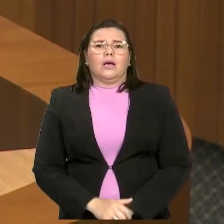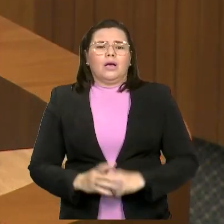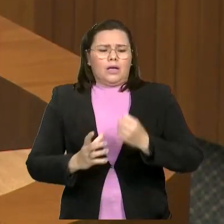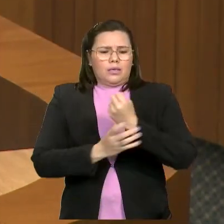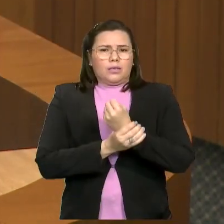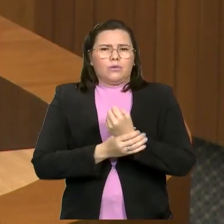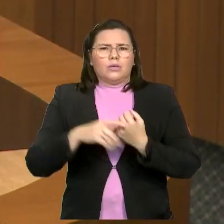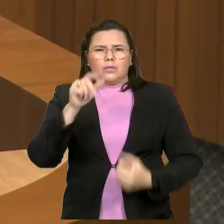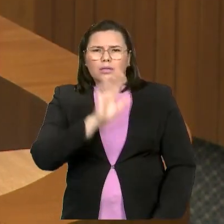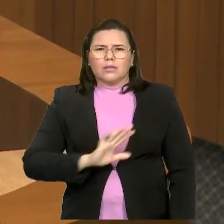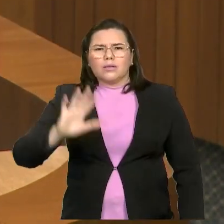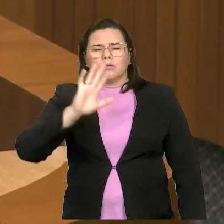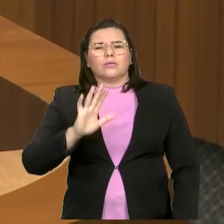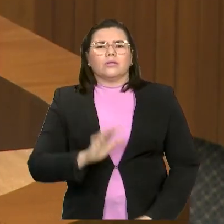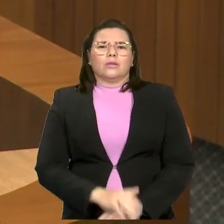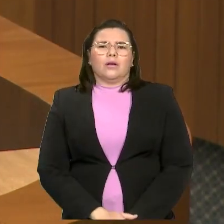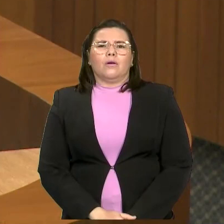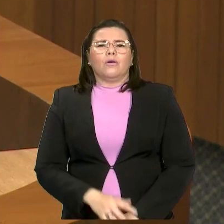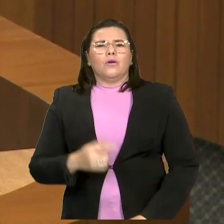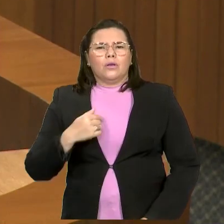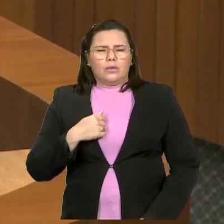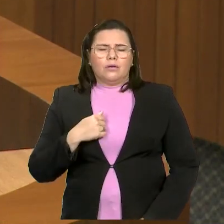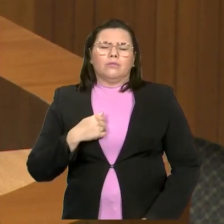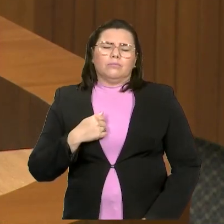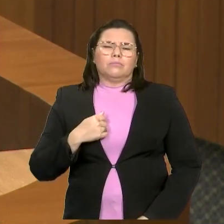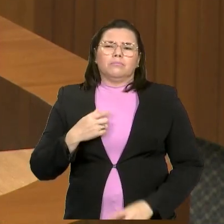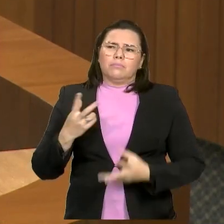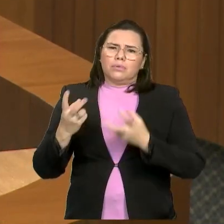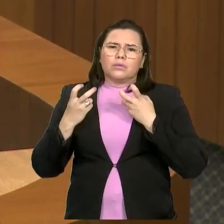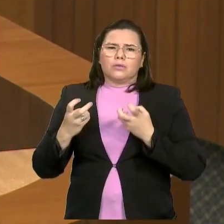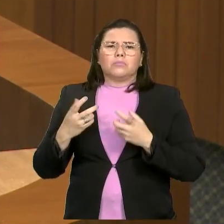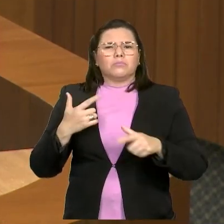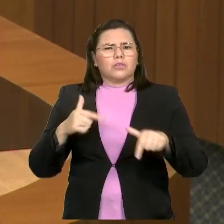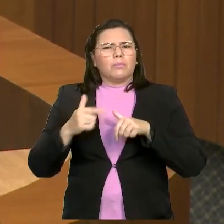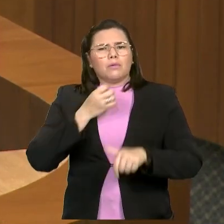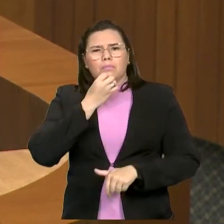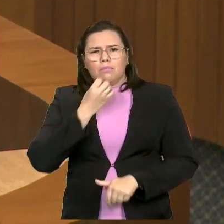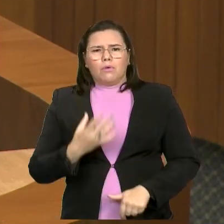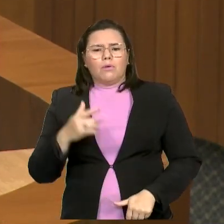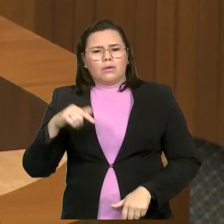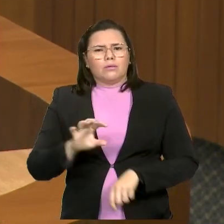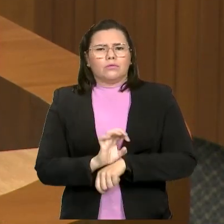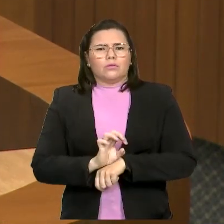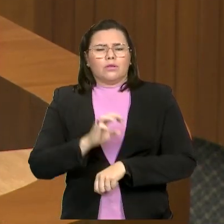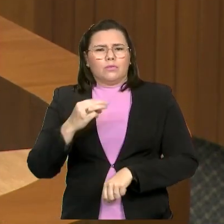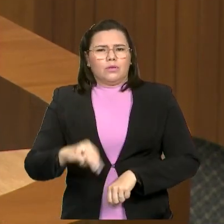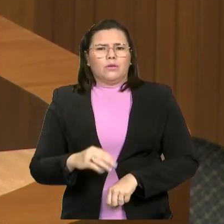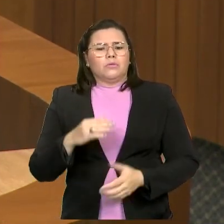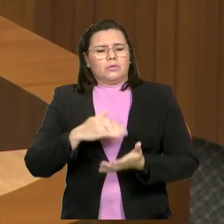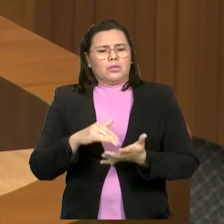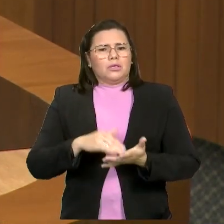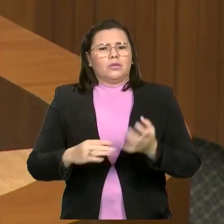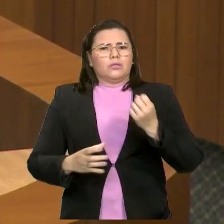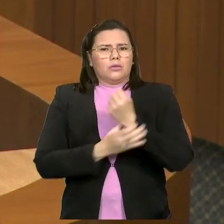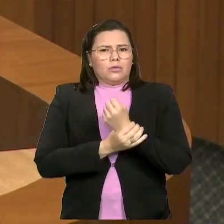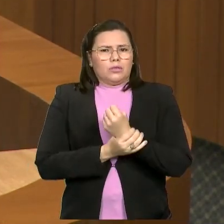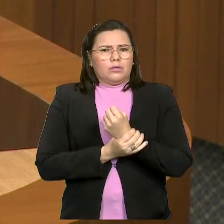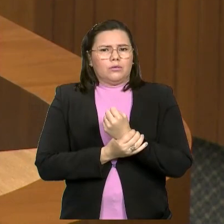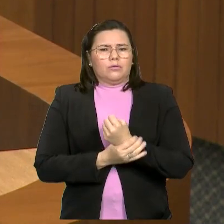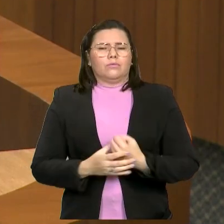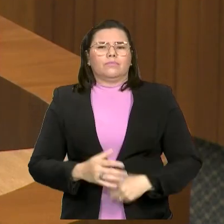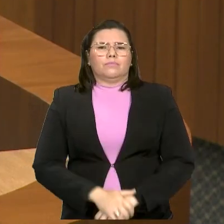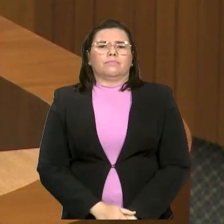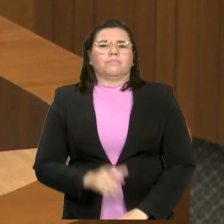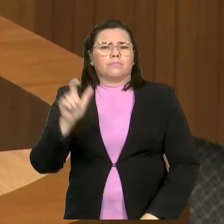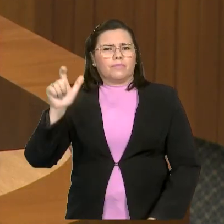ações do governo do Maranhão, na qual eu quero cumprimentar especialmente o secretário de Segurança, nosso secretário Maurício,